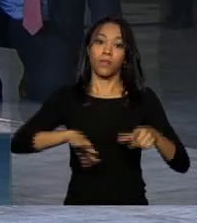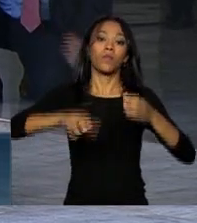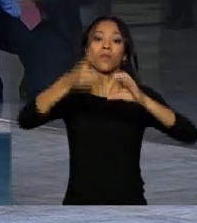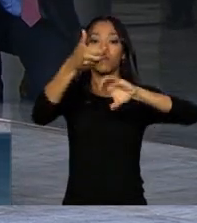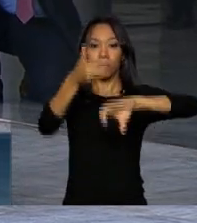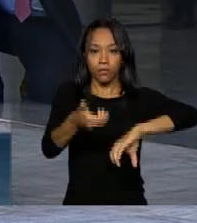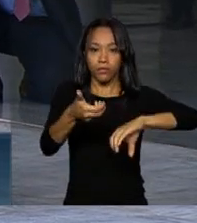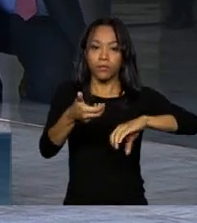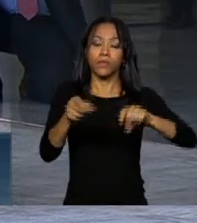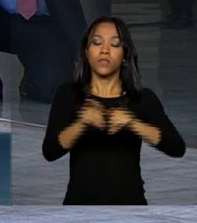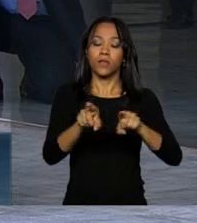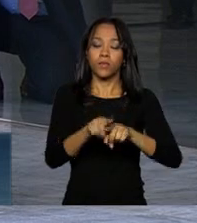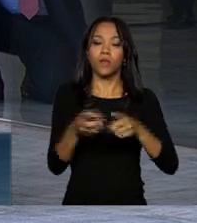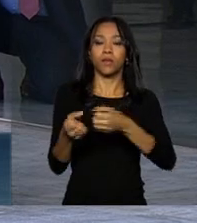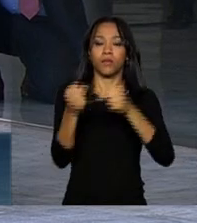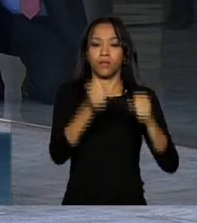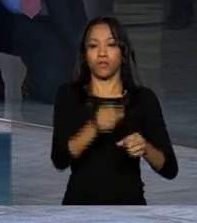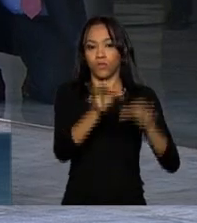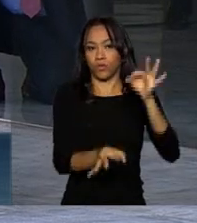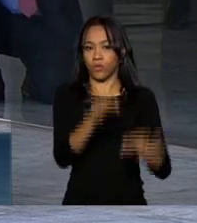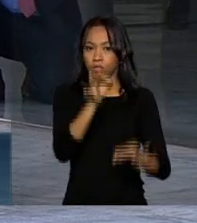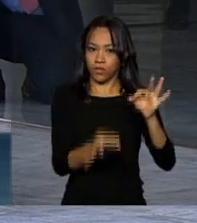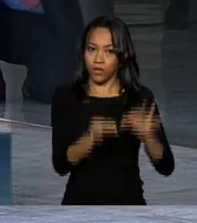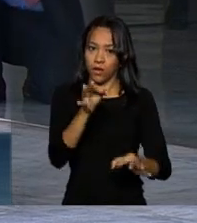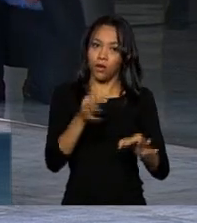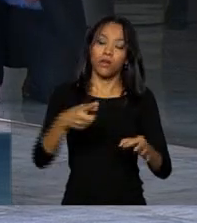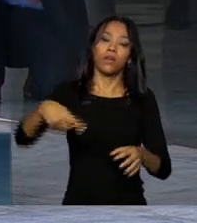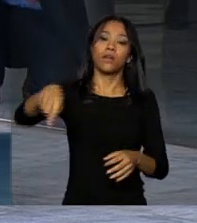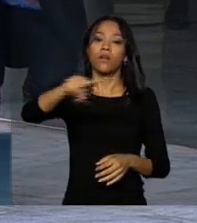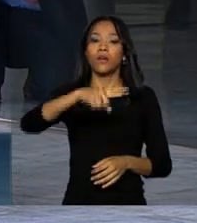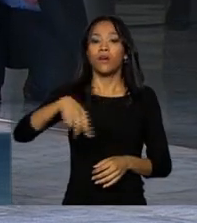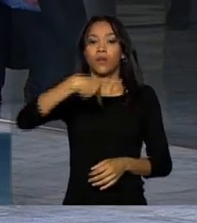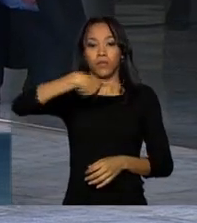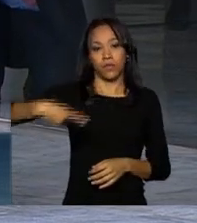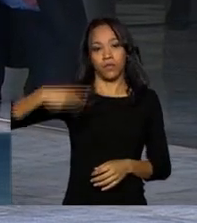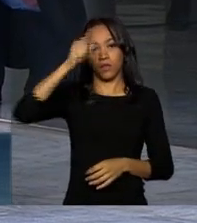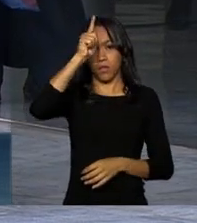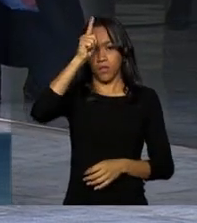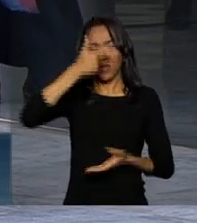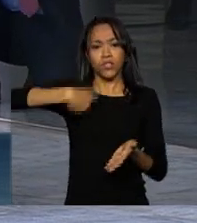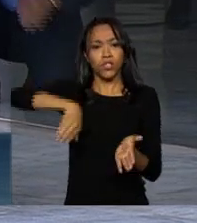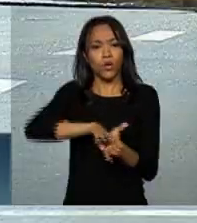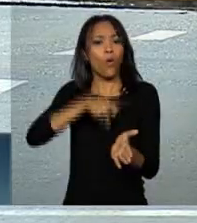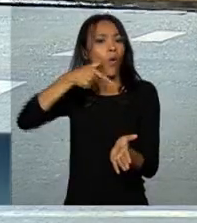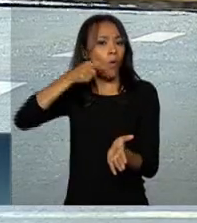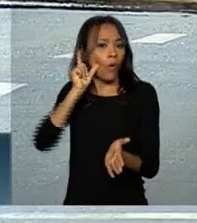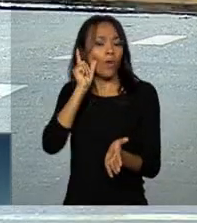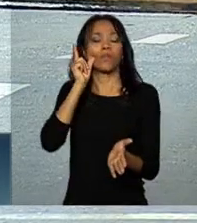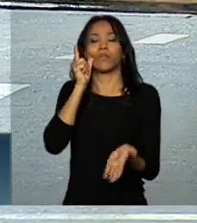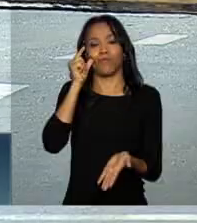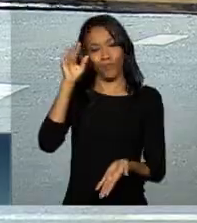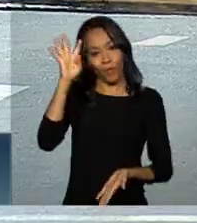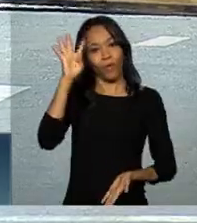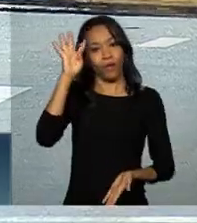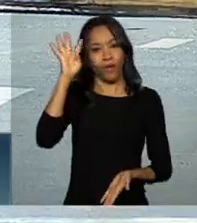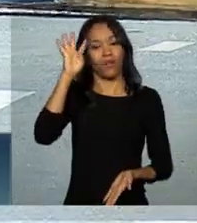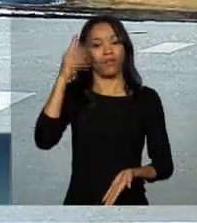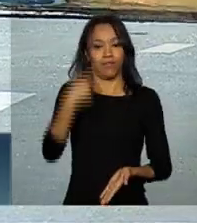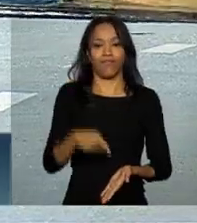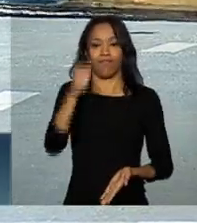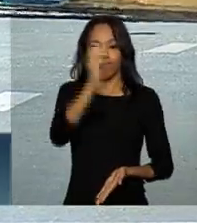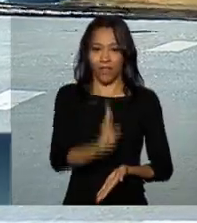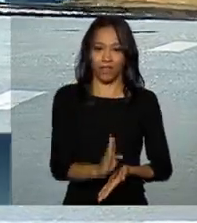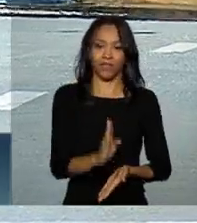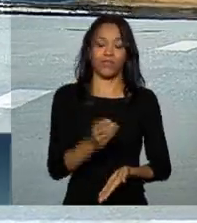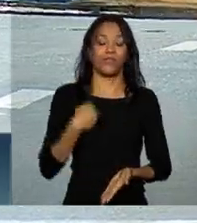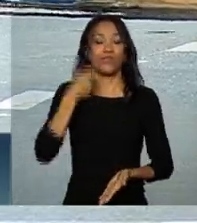o Poder Judiciário. A chanceler alemã Angela Merkel chegou ontem, quarta-feira, ao Brasil para essa visita